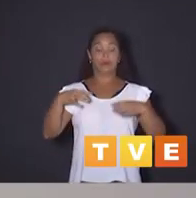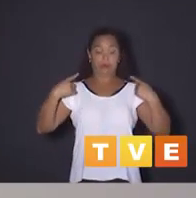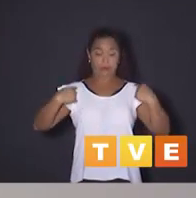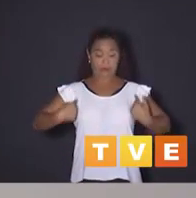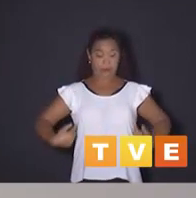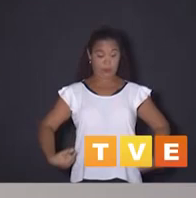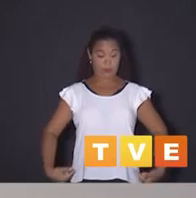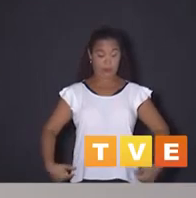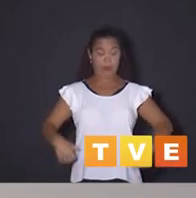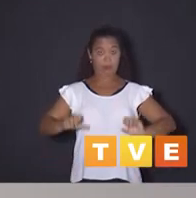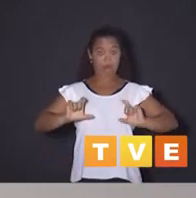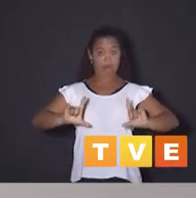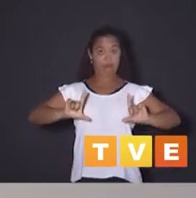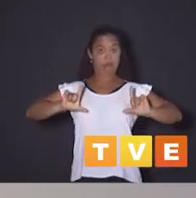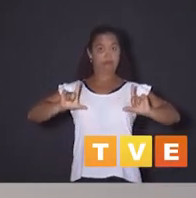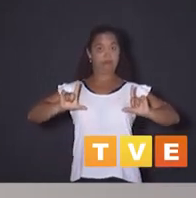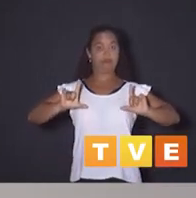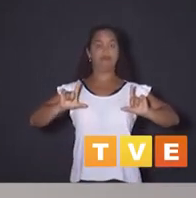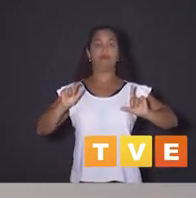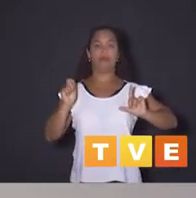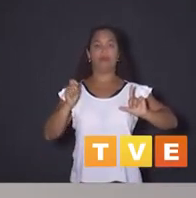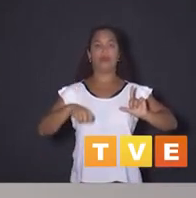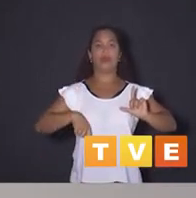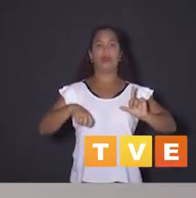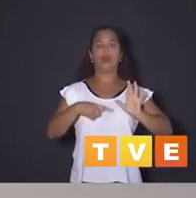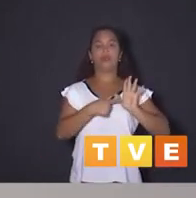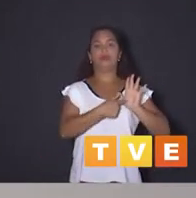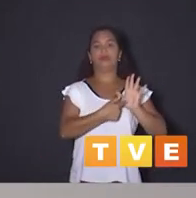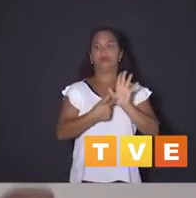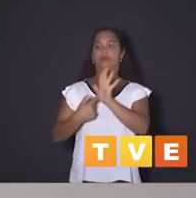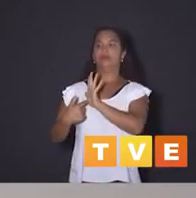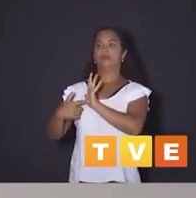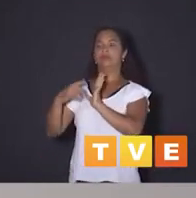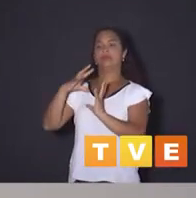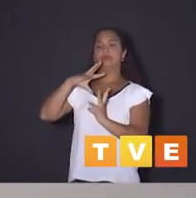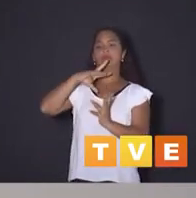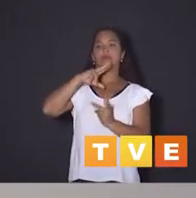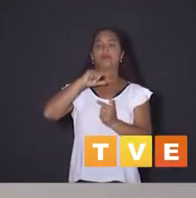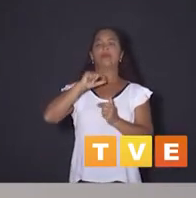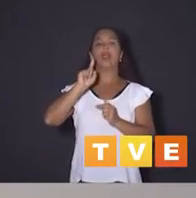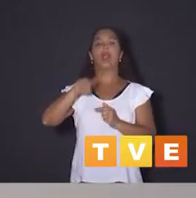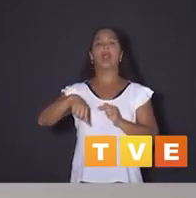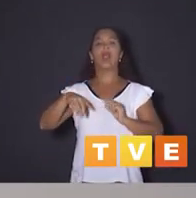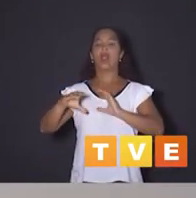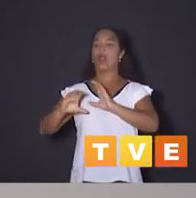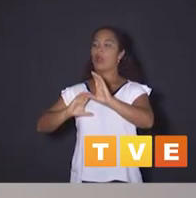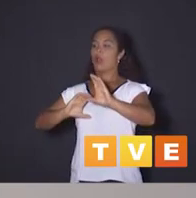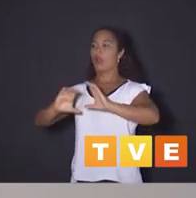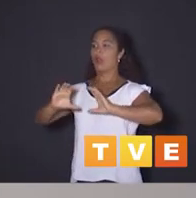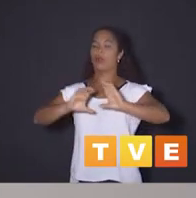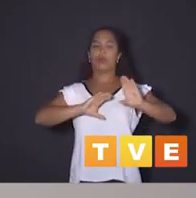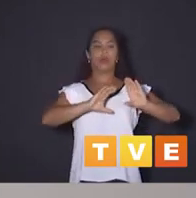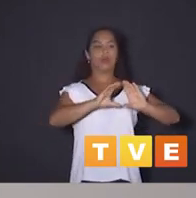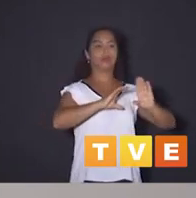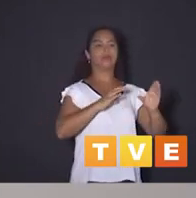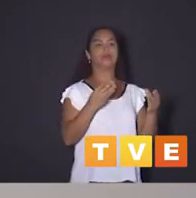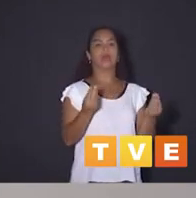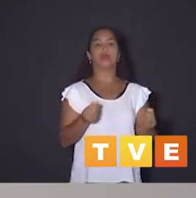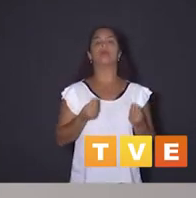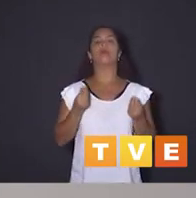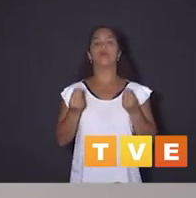nossa aparência o que elabora nossa descrição para o mundo ea nossa maneira de nos comunicar como entorno com as suas responsabilidades